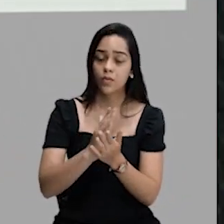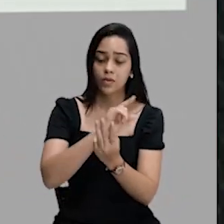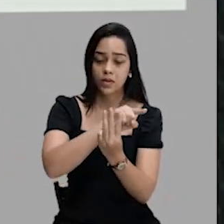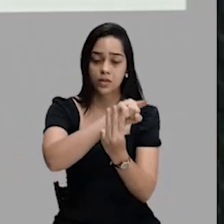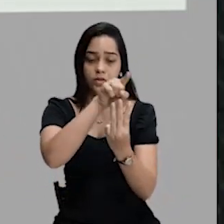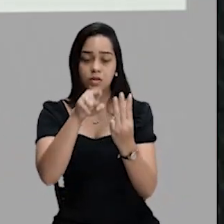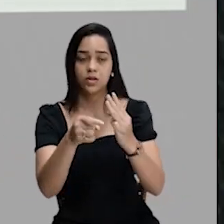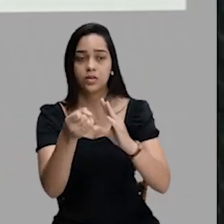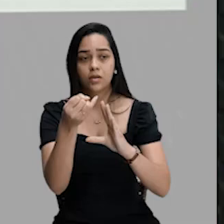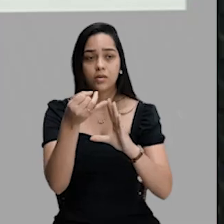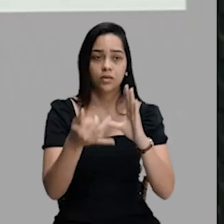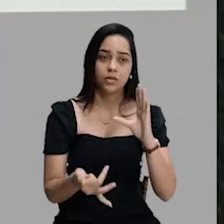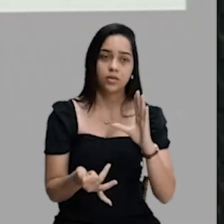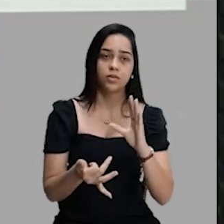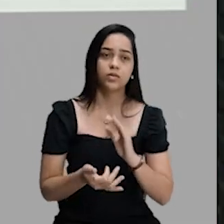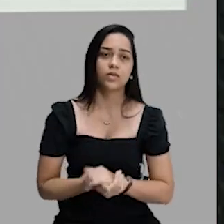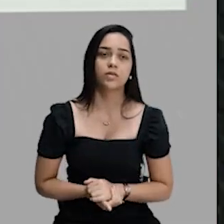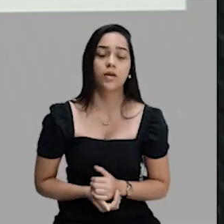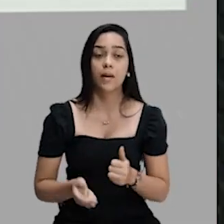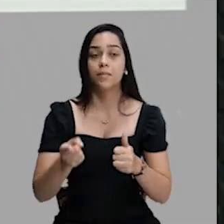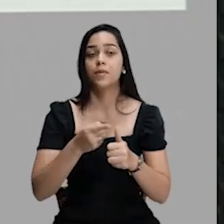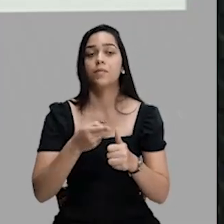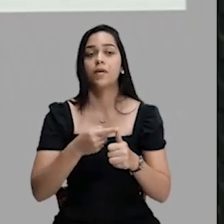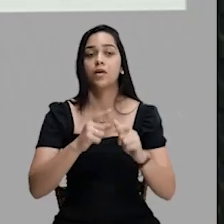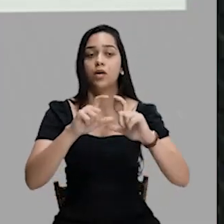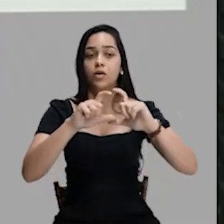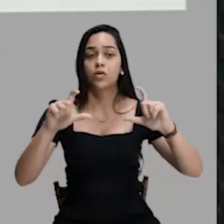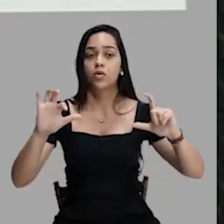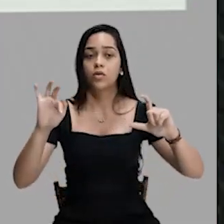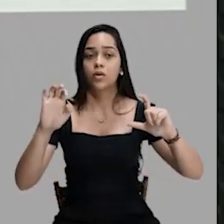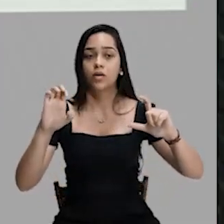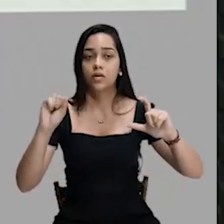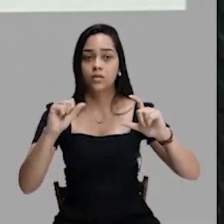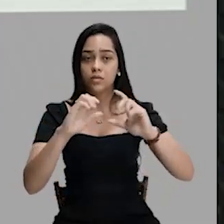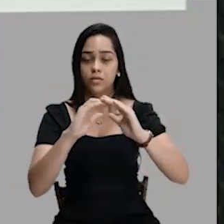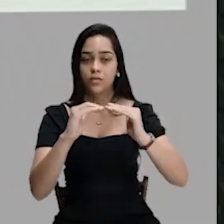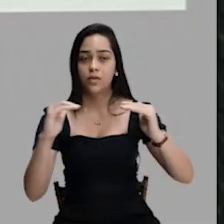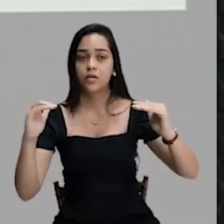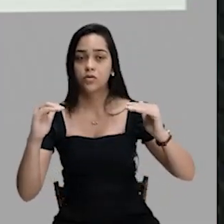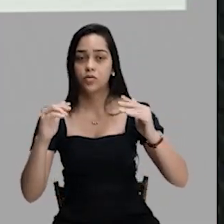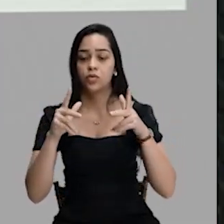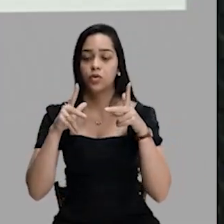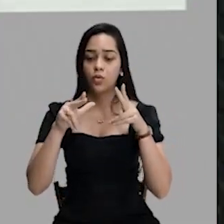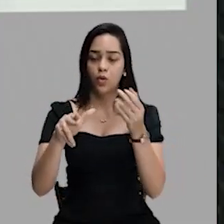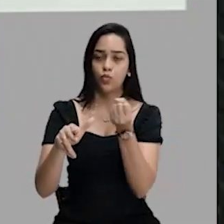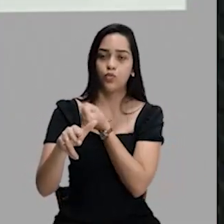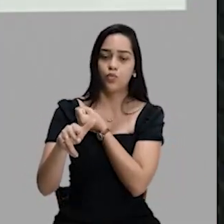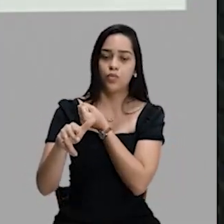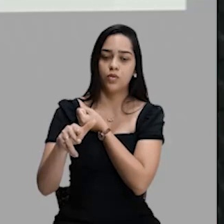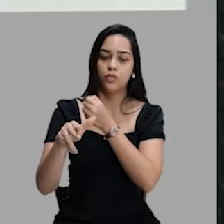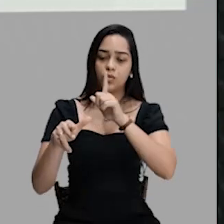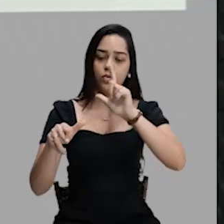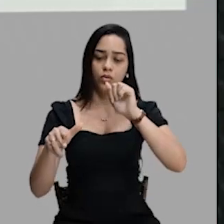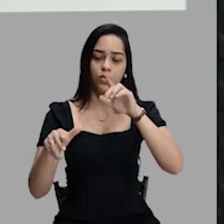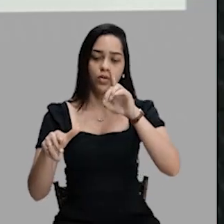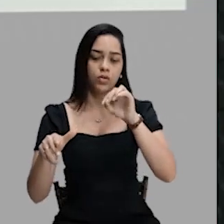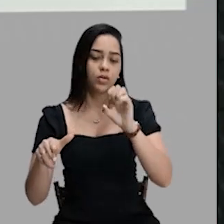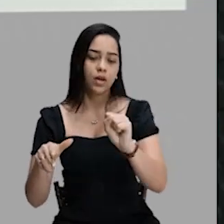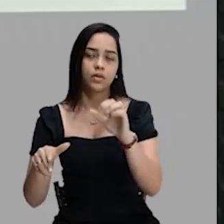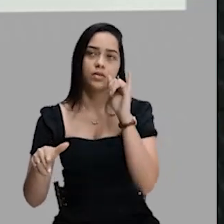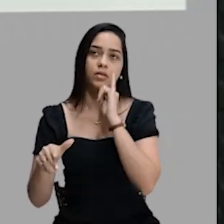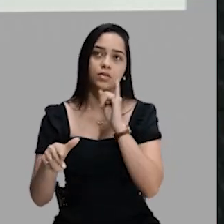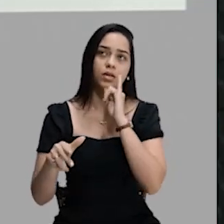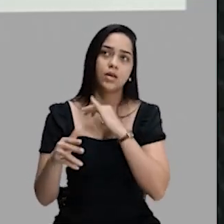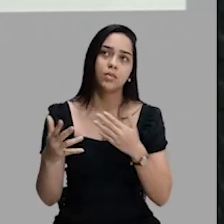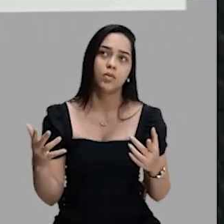três características, né? Primeira característica, todas as faces com o mesmo número de lados. Tá? Então, por exemplo,